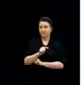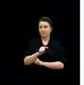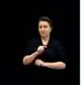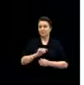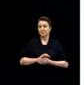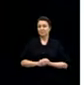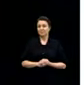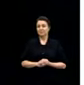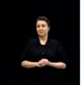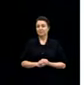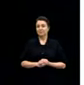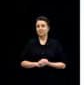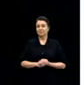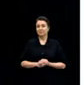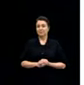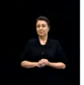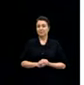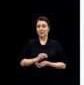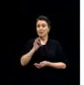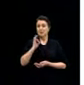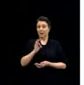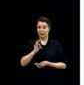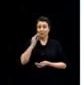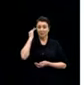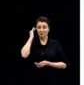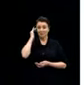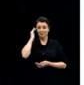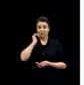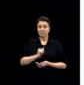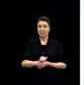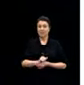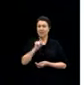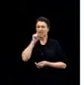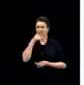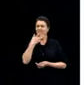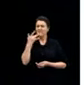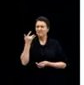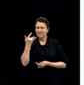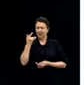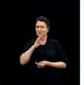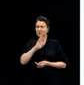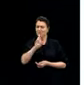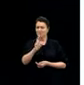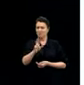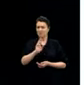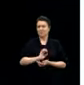no tecido ósseo. Certo, gente? Essa aqui tá barbadinha, né? Tá bem tranquilo.